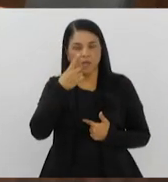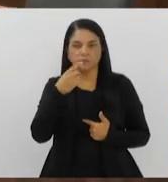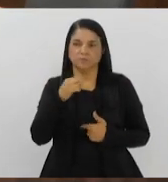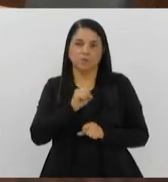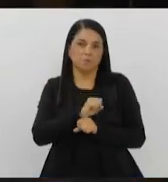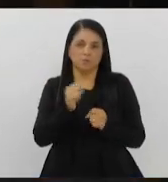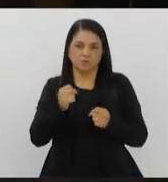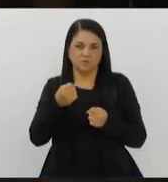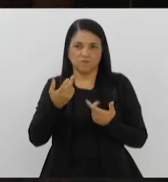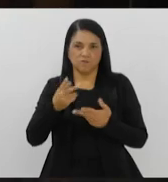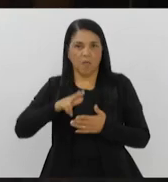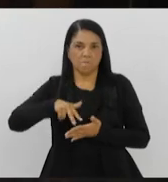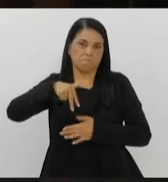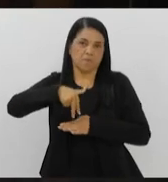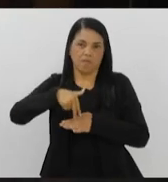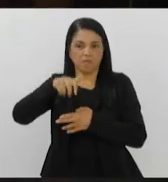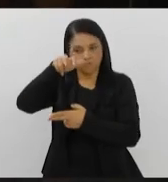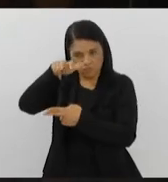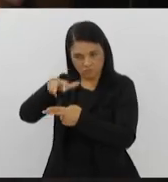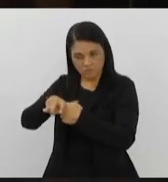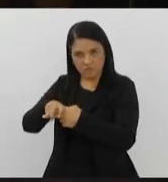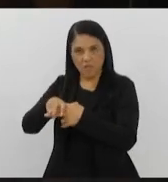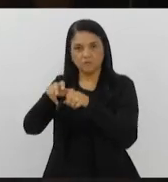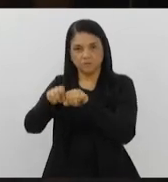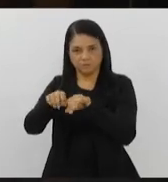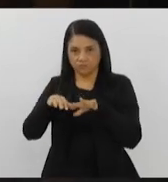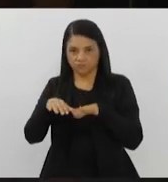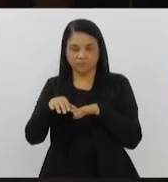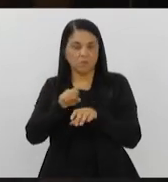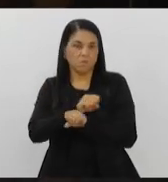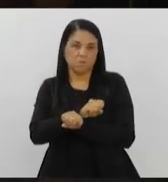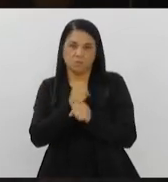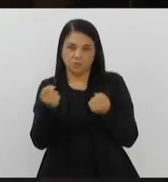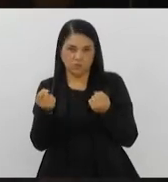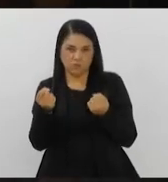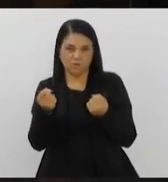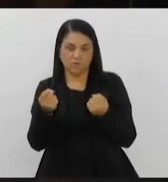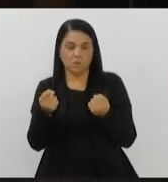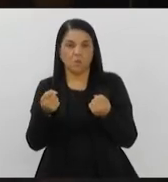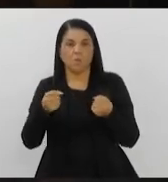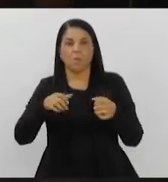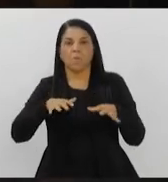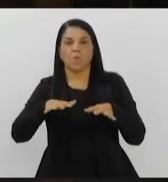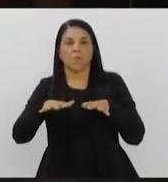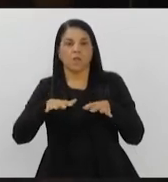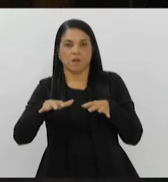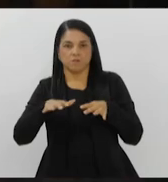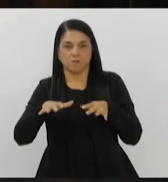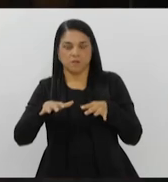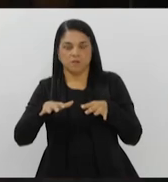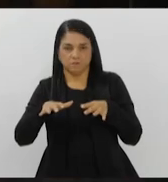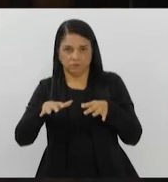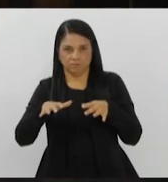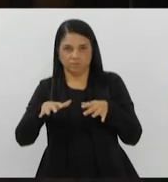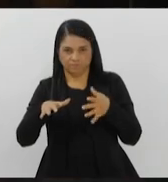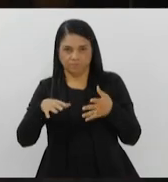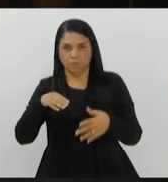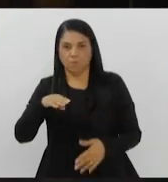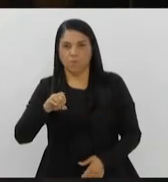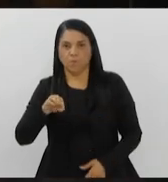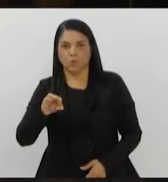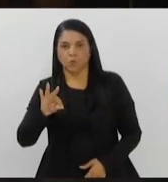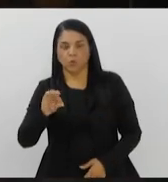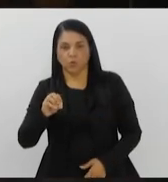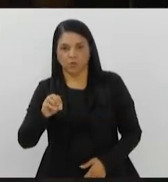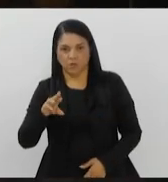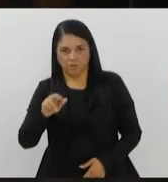pé. Haja visto eles não terem condição de mobilidade motora para estarem. Sejam bem-vindos